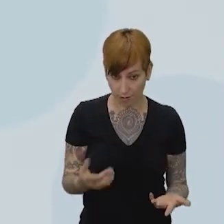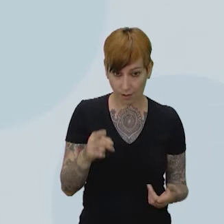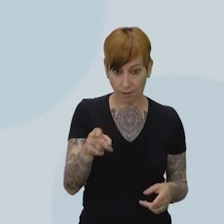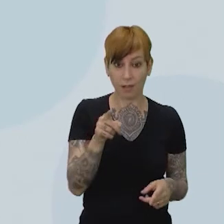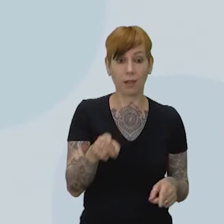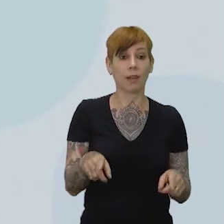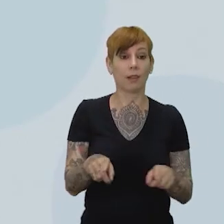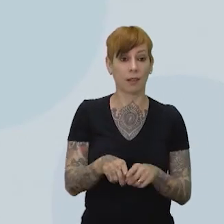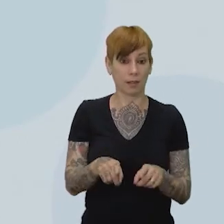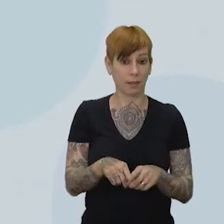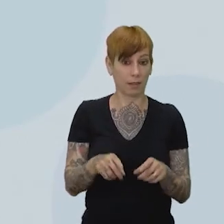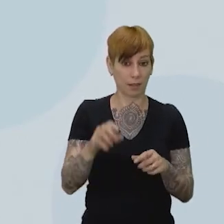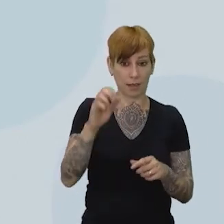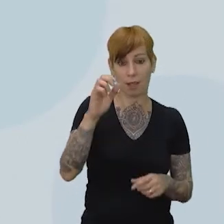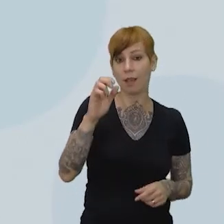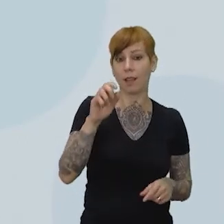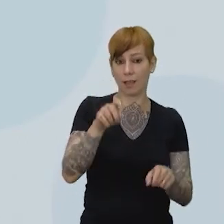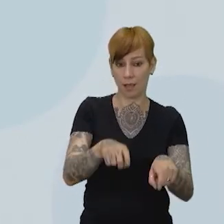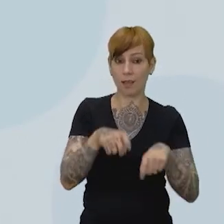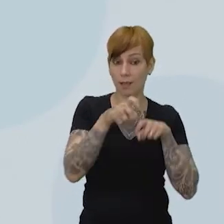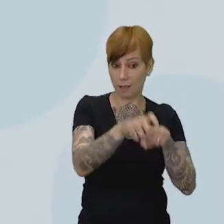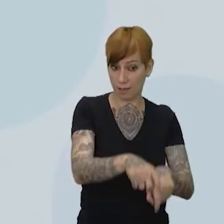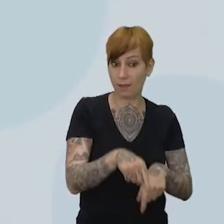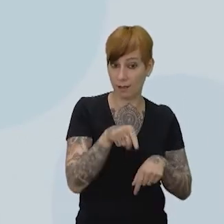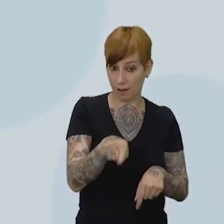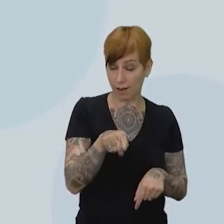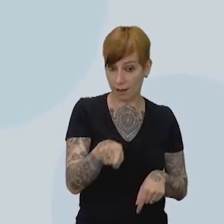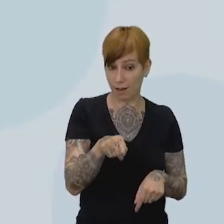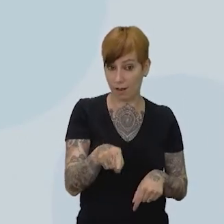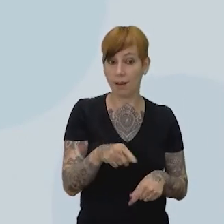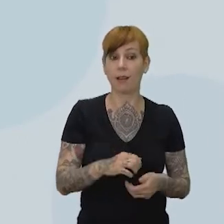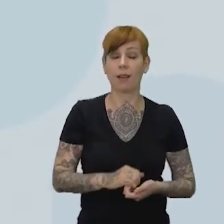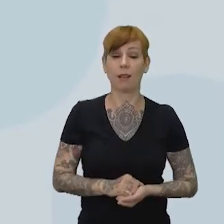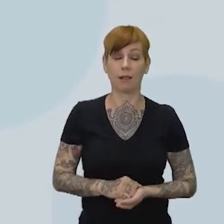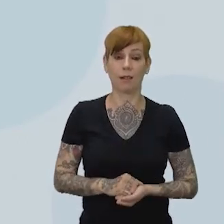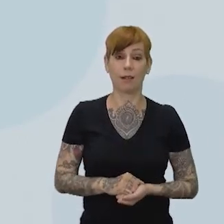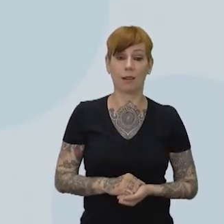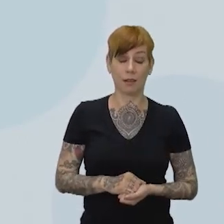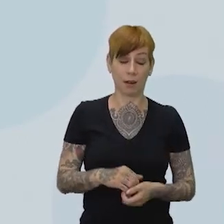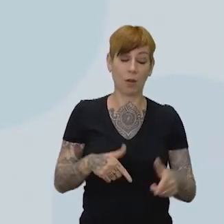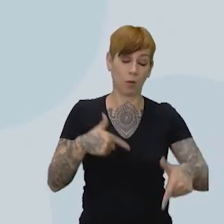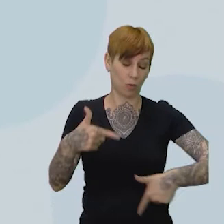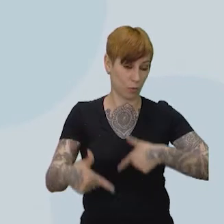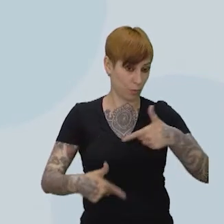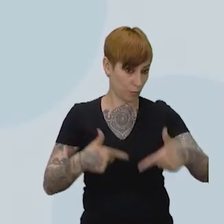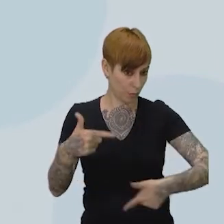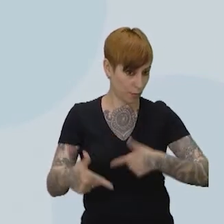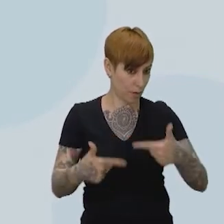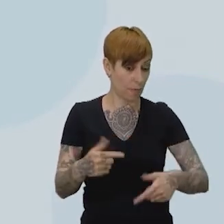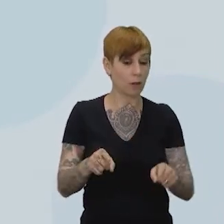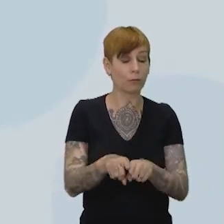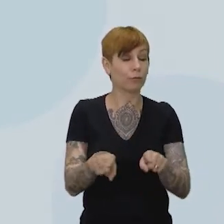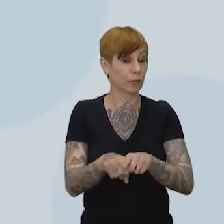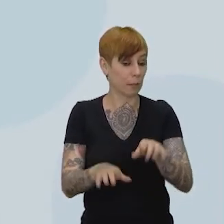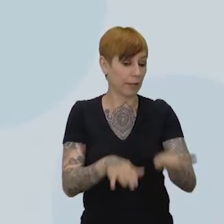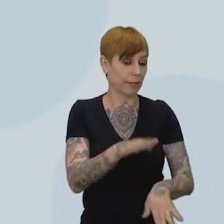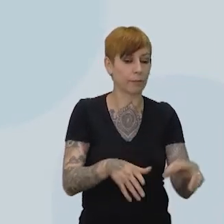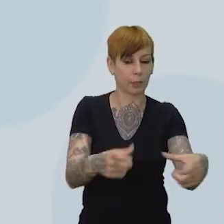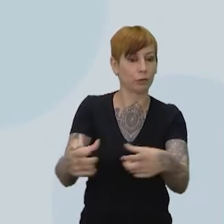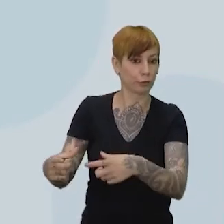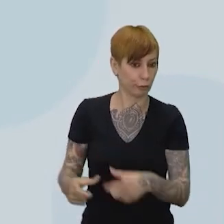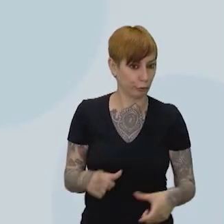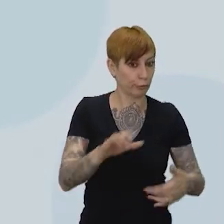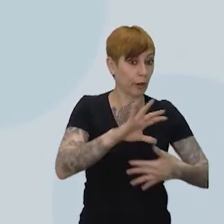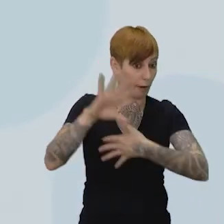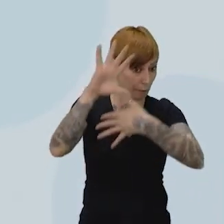em algumas partes do território, nós temos também o trabalho africano. E onde que